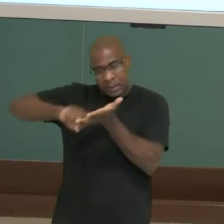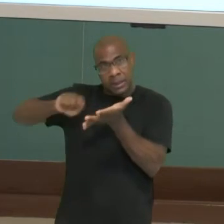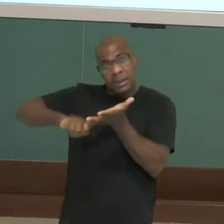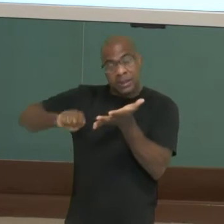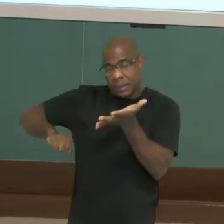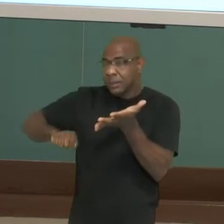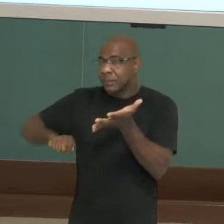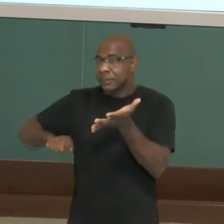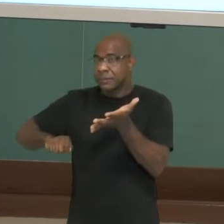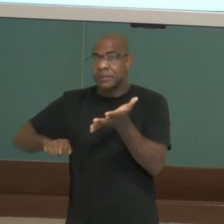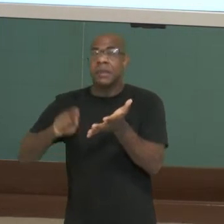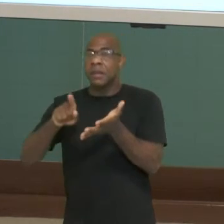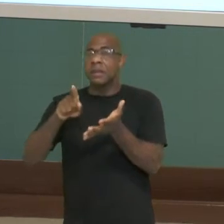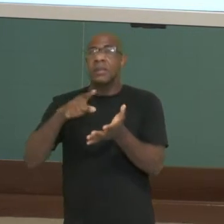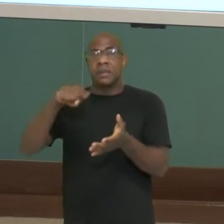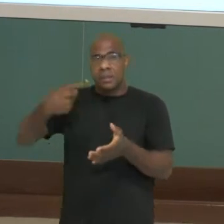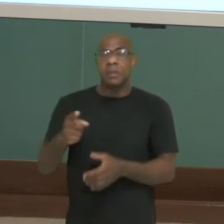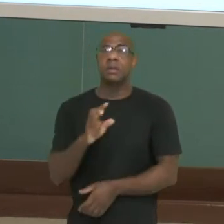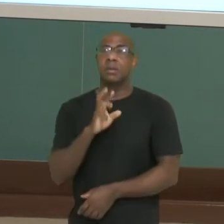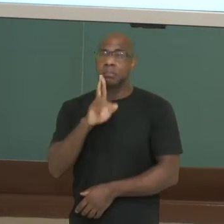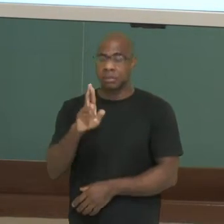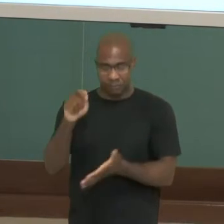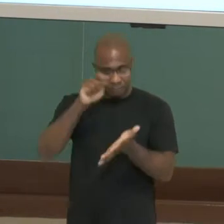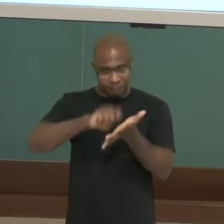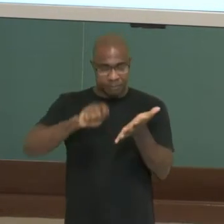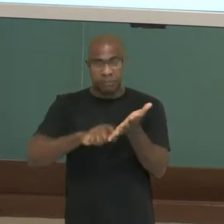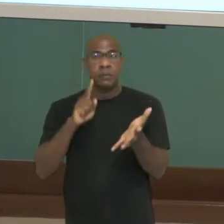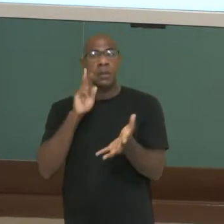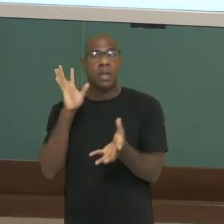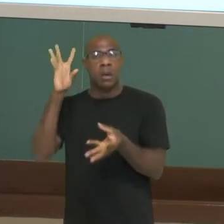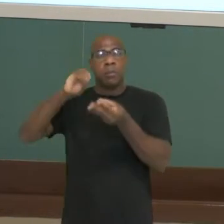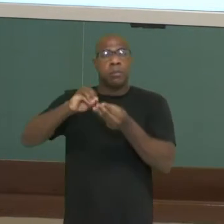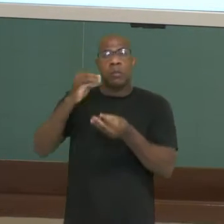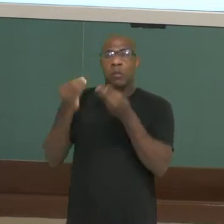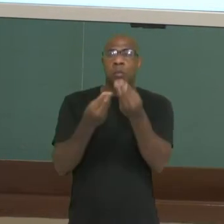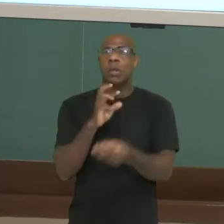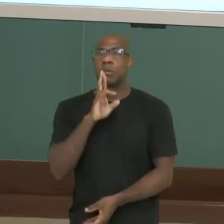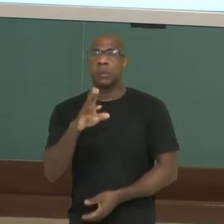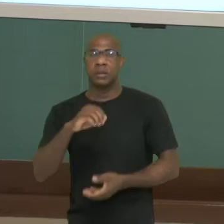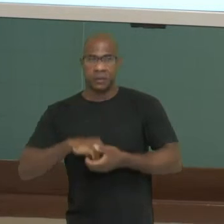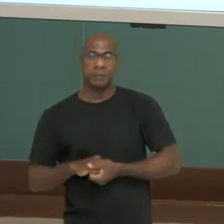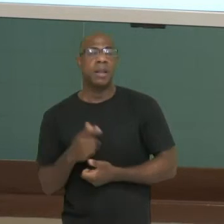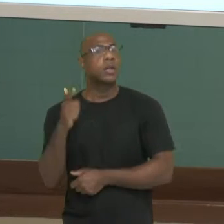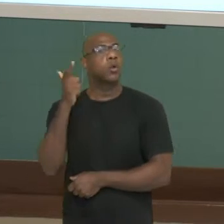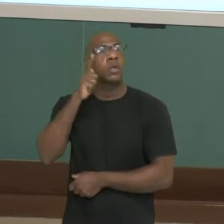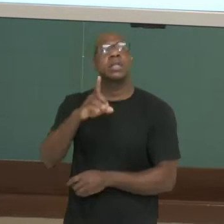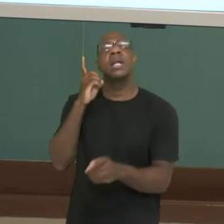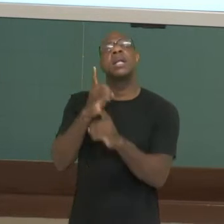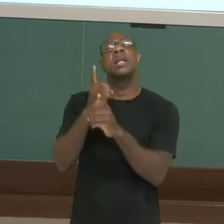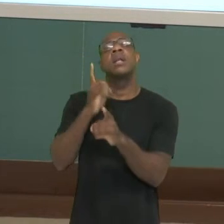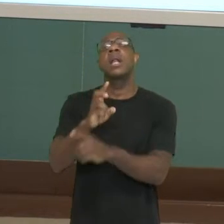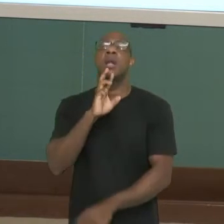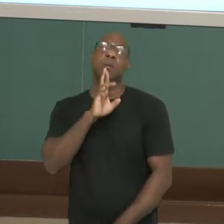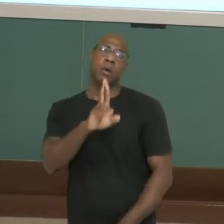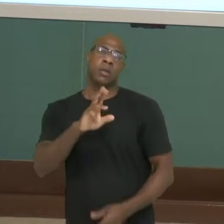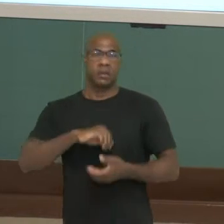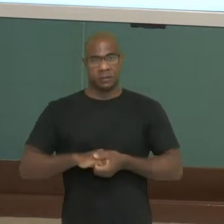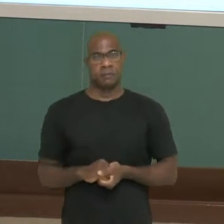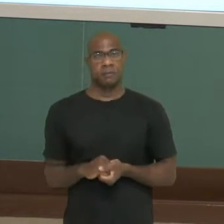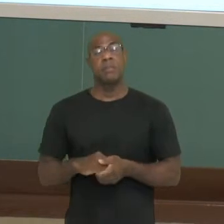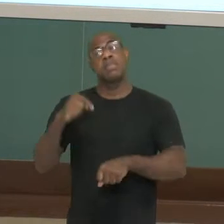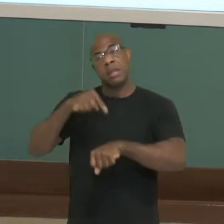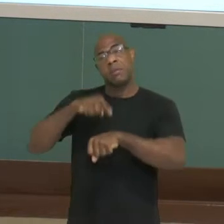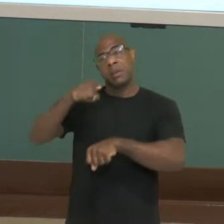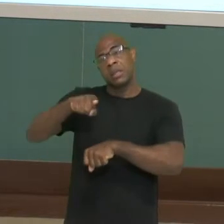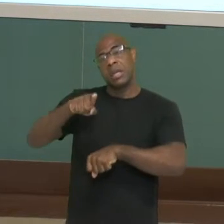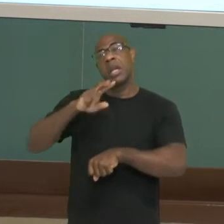cadernos, para daí chegar então à solução, para conseguir encontrar as respostas. Um